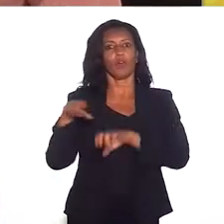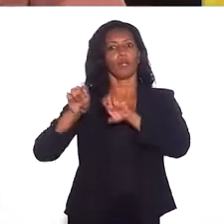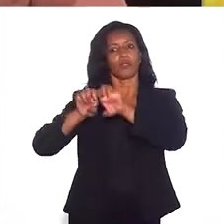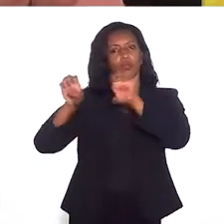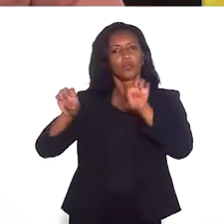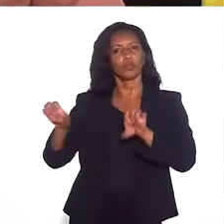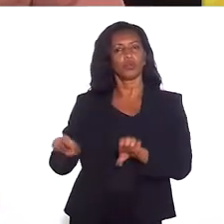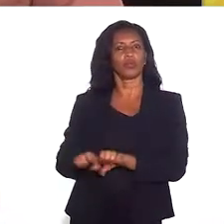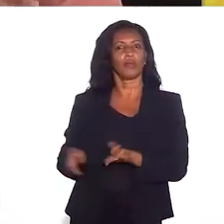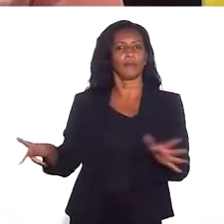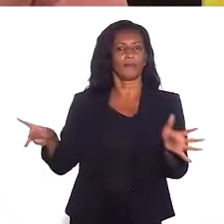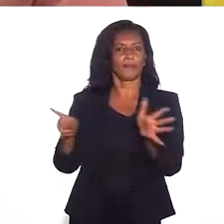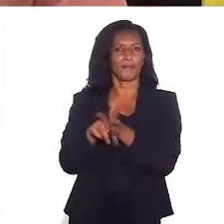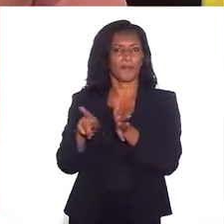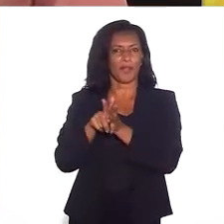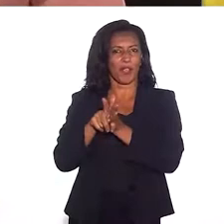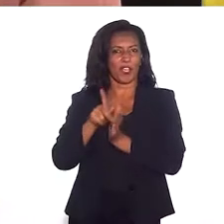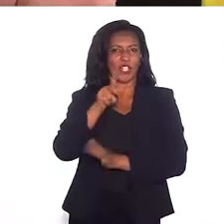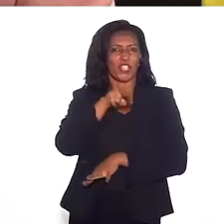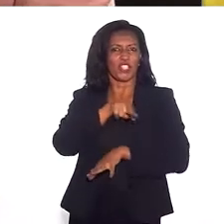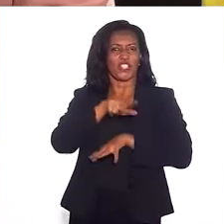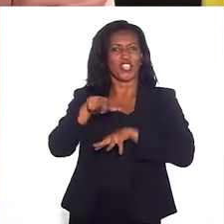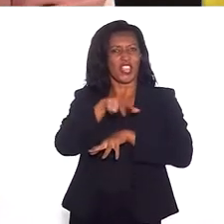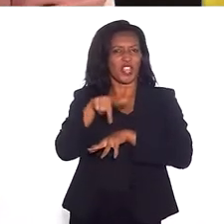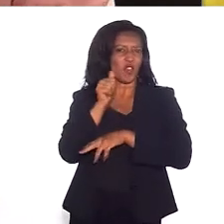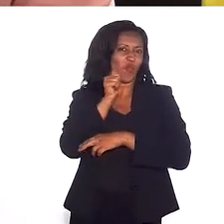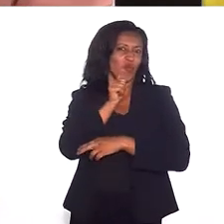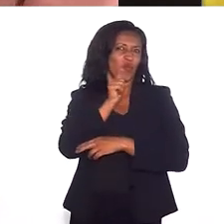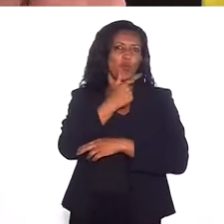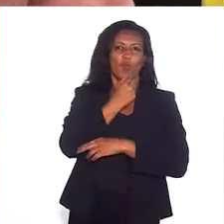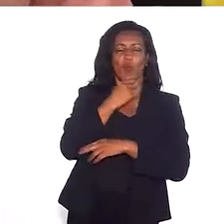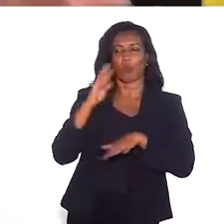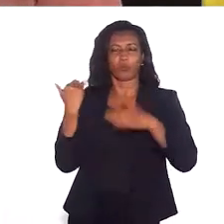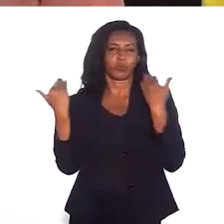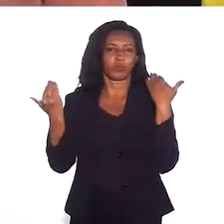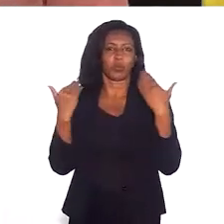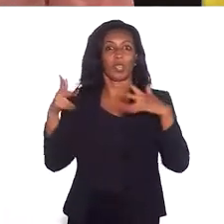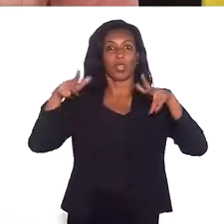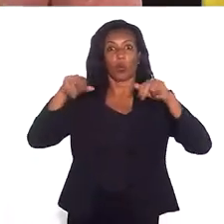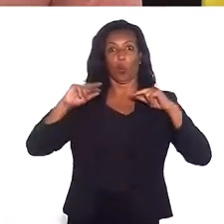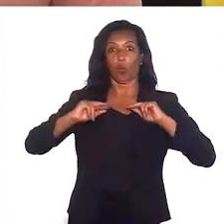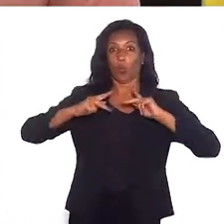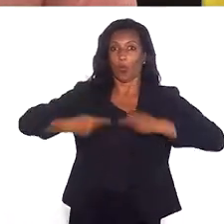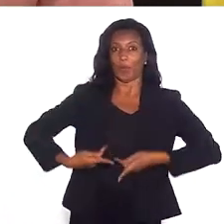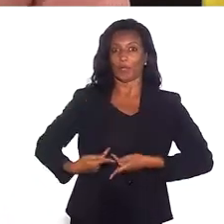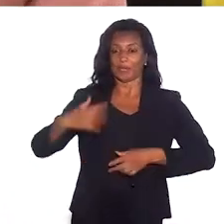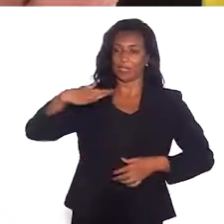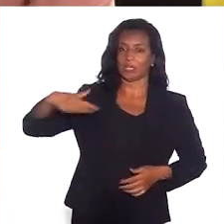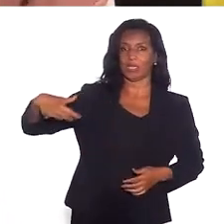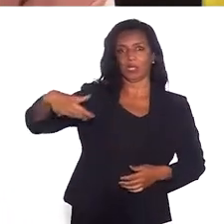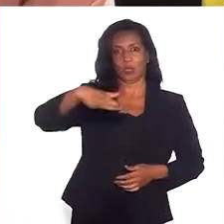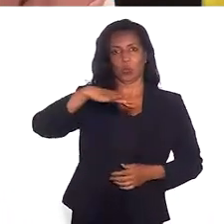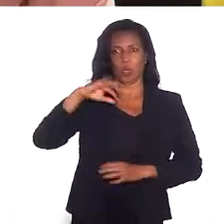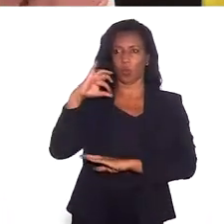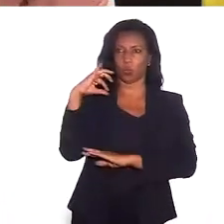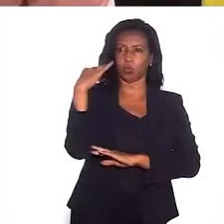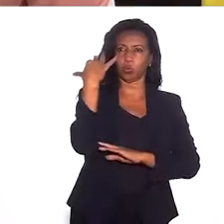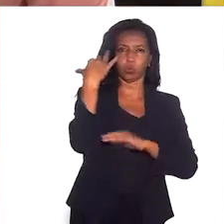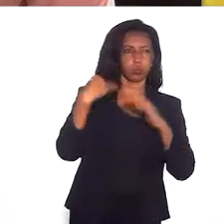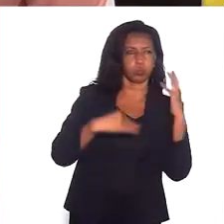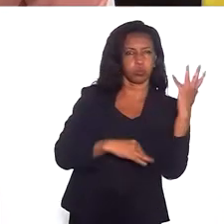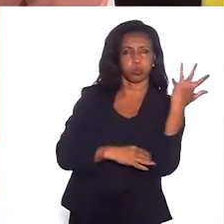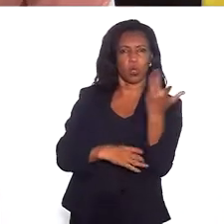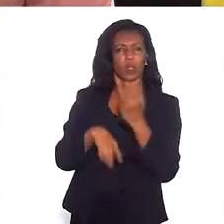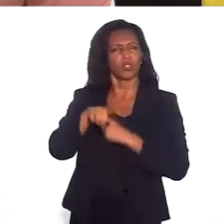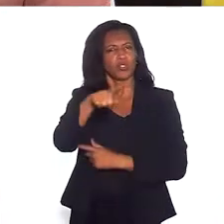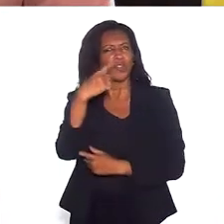estrutura relacional de gênero entre os sexos, bem como entre a humanidade e o meio ambiente. Você já ouviu